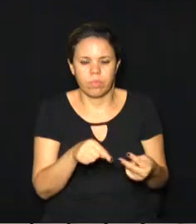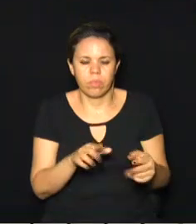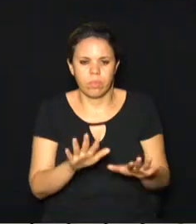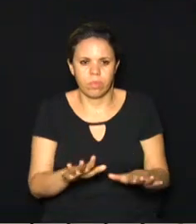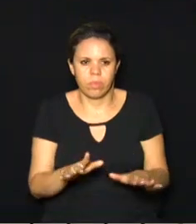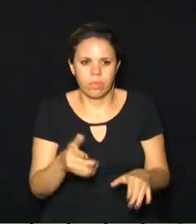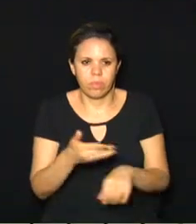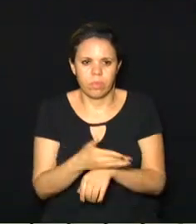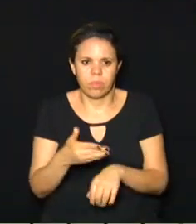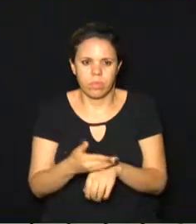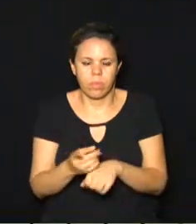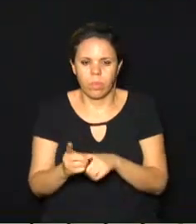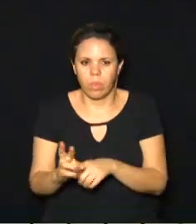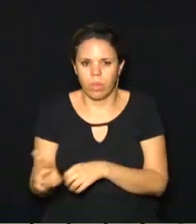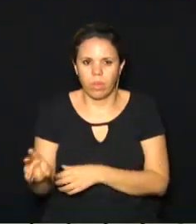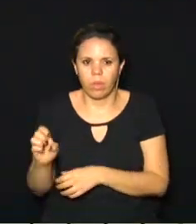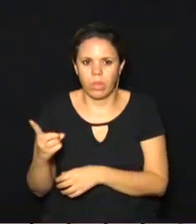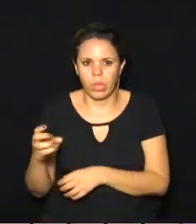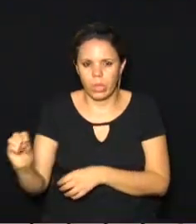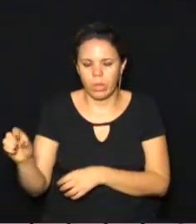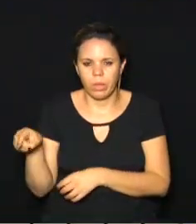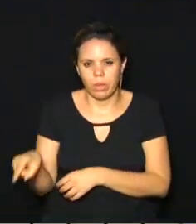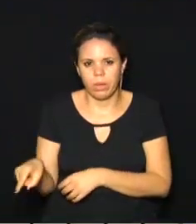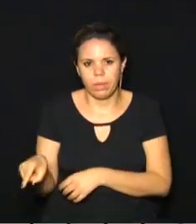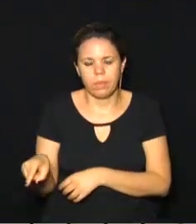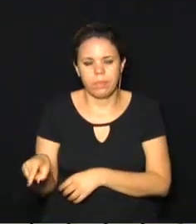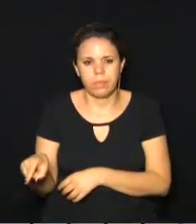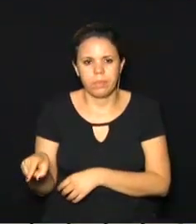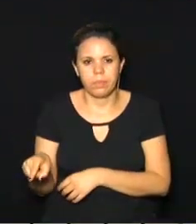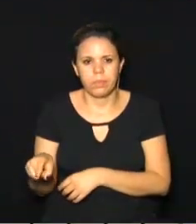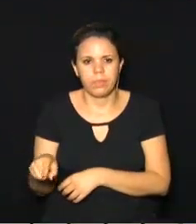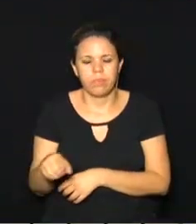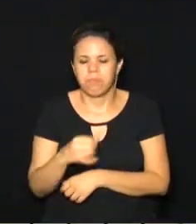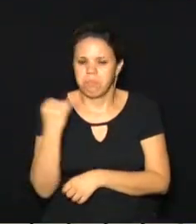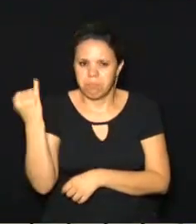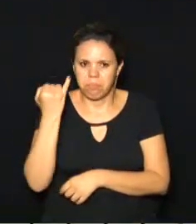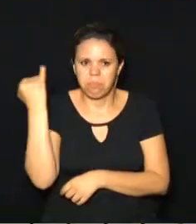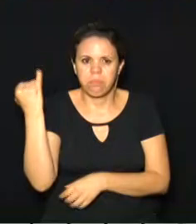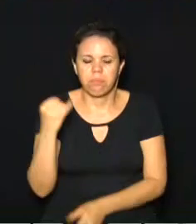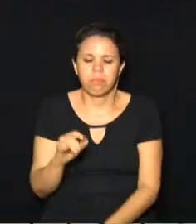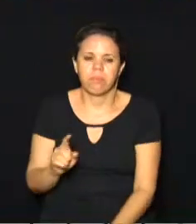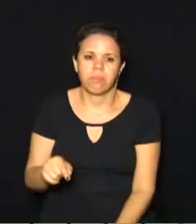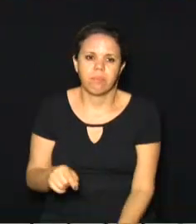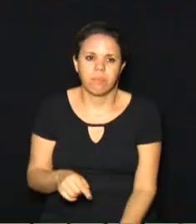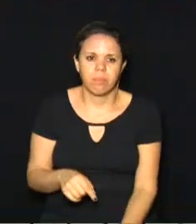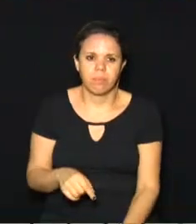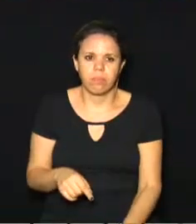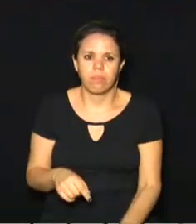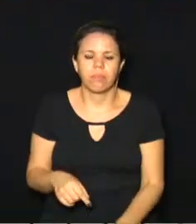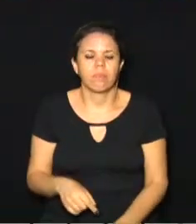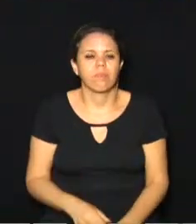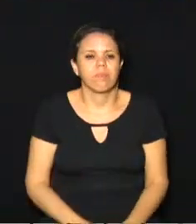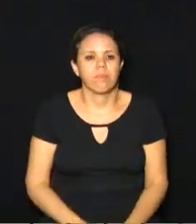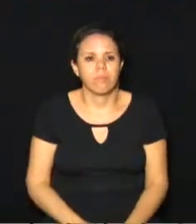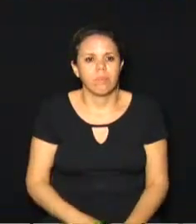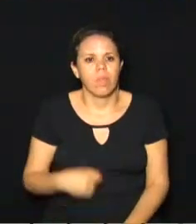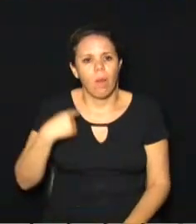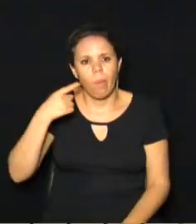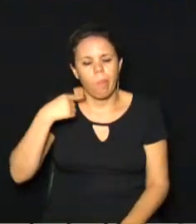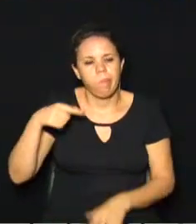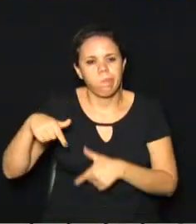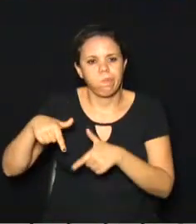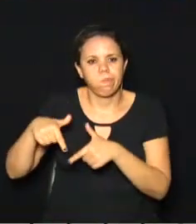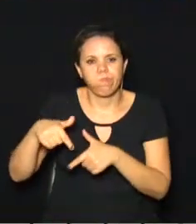a participação do doutor Eduardo Luiz Angarten foi muito importante, que é procurador do trabalho e titular